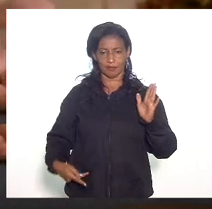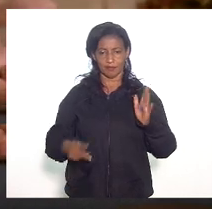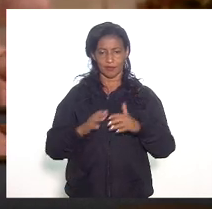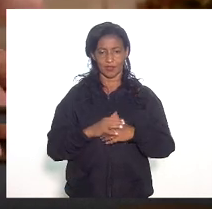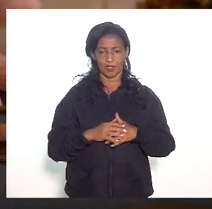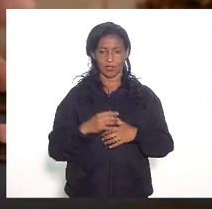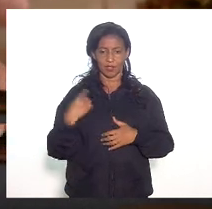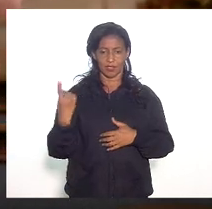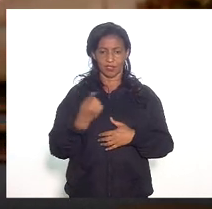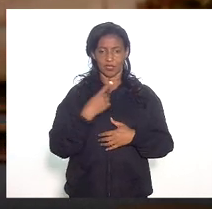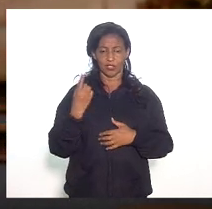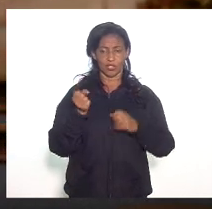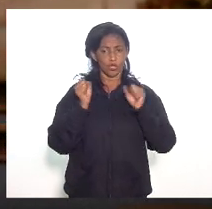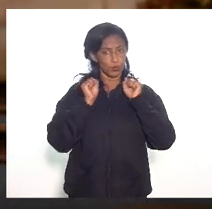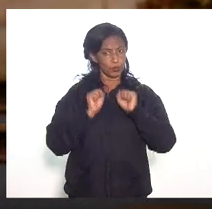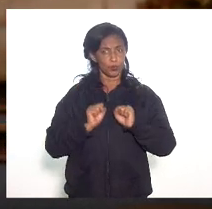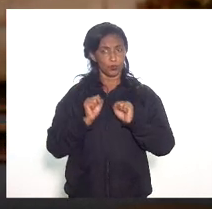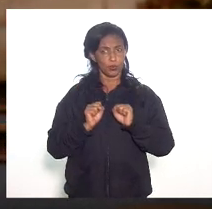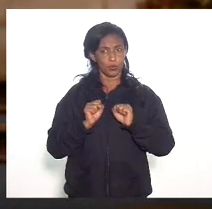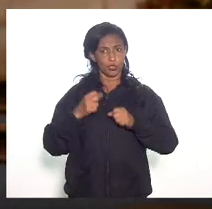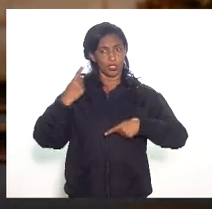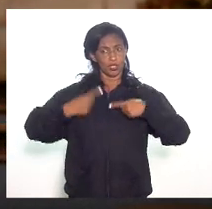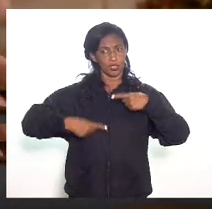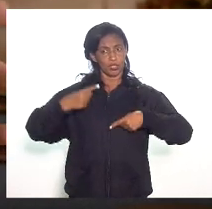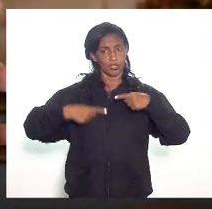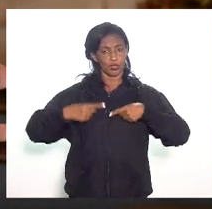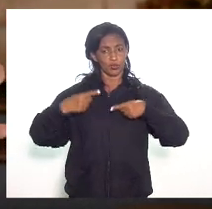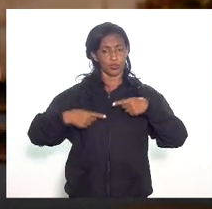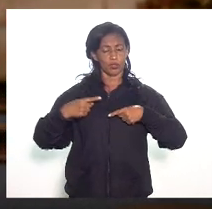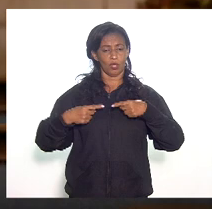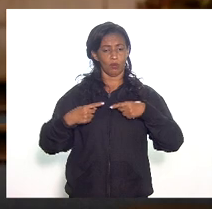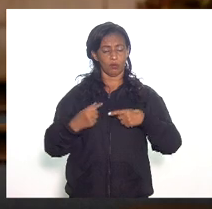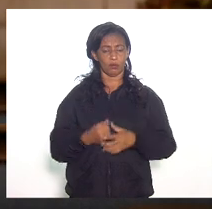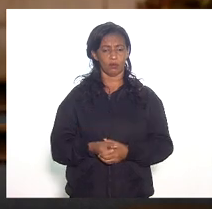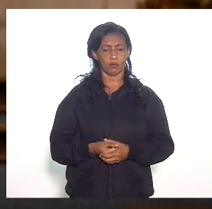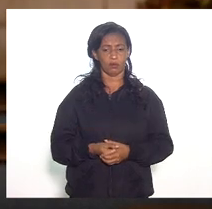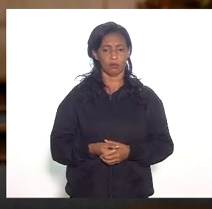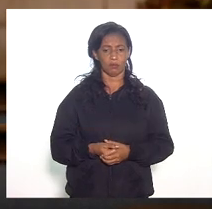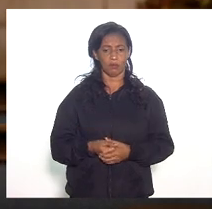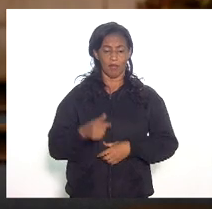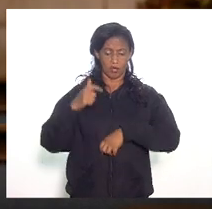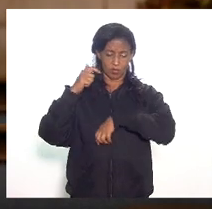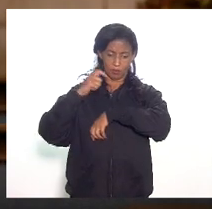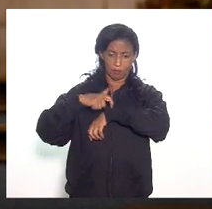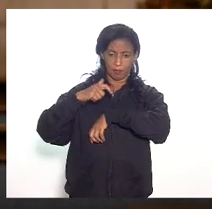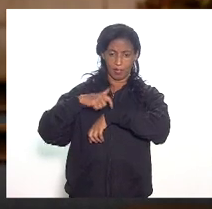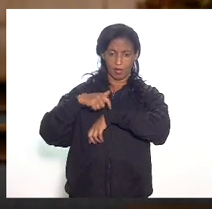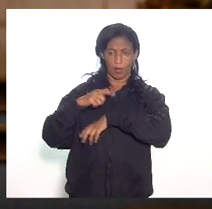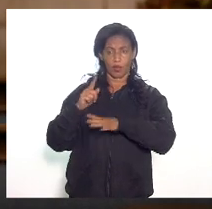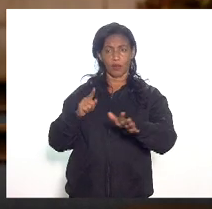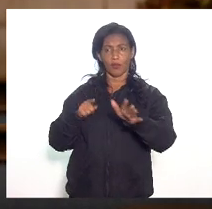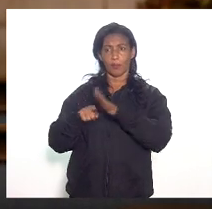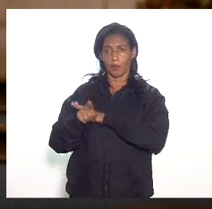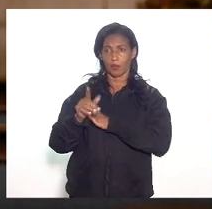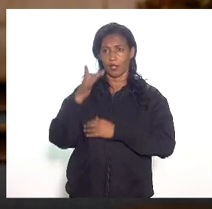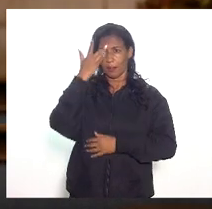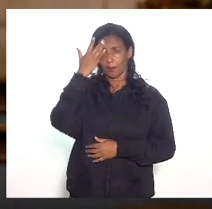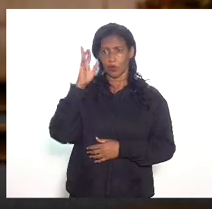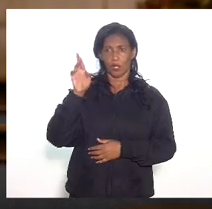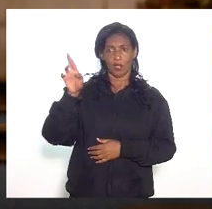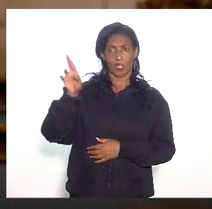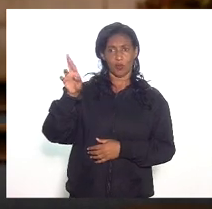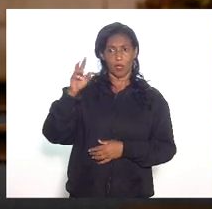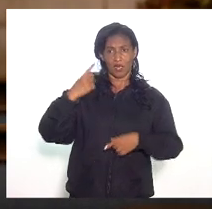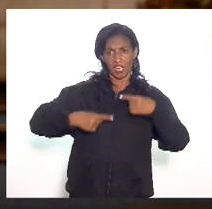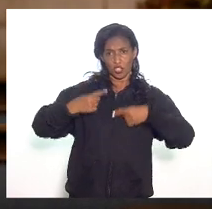a gente poderia encaminhar discussão favorável e contrário mas vou adiantar da hora vou perguntar ao autor do destaque se ele quer